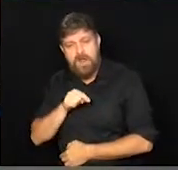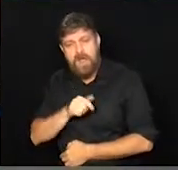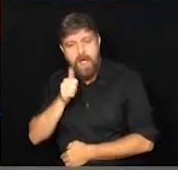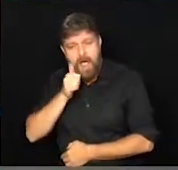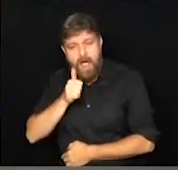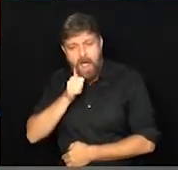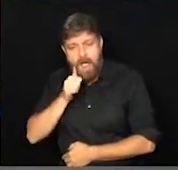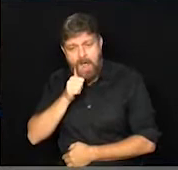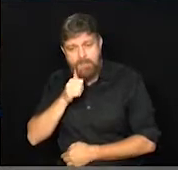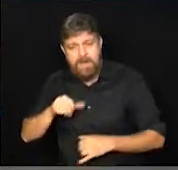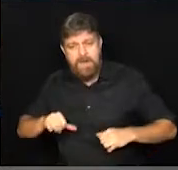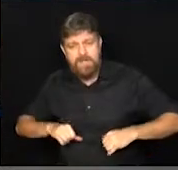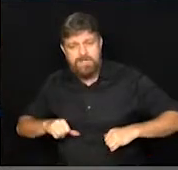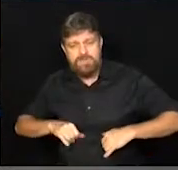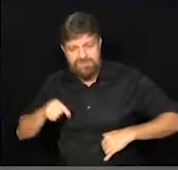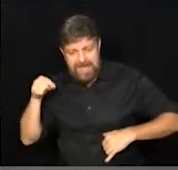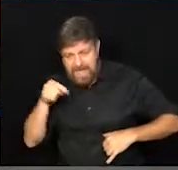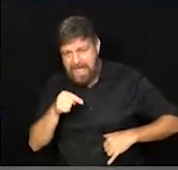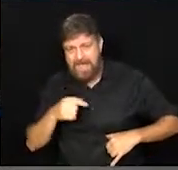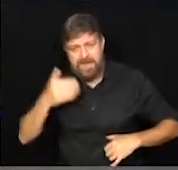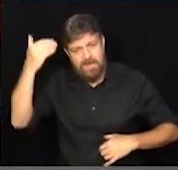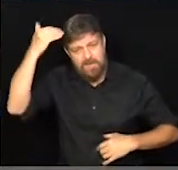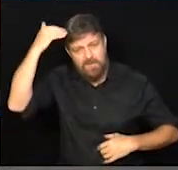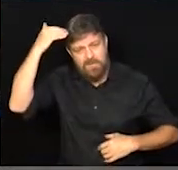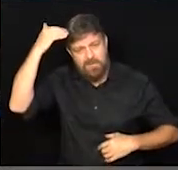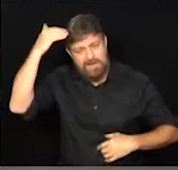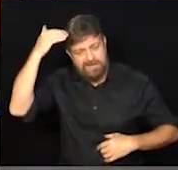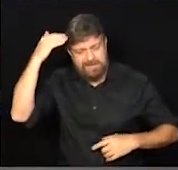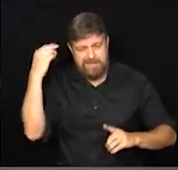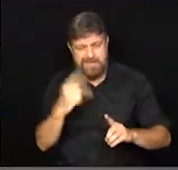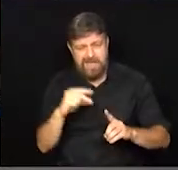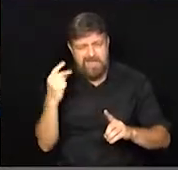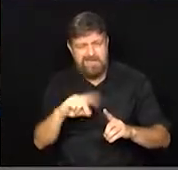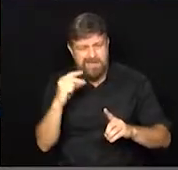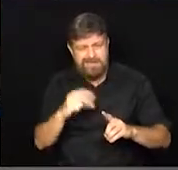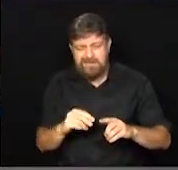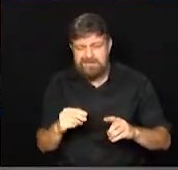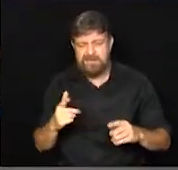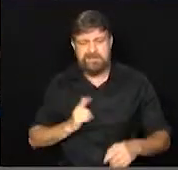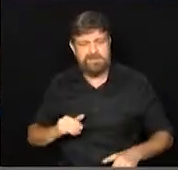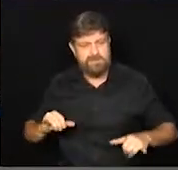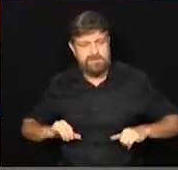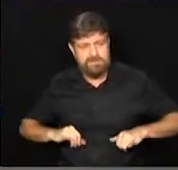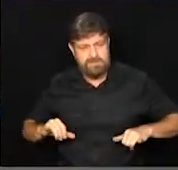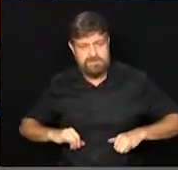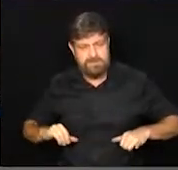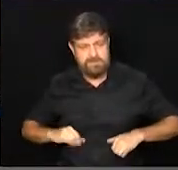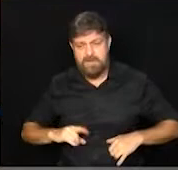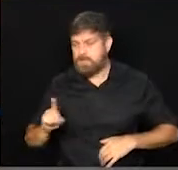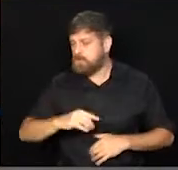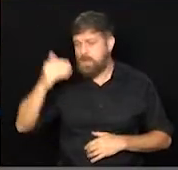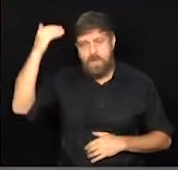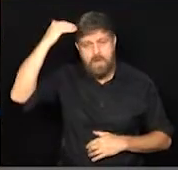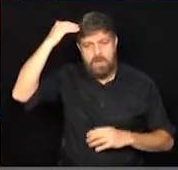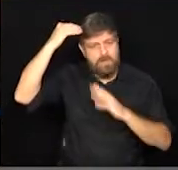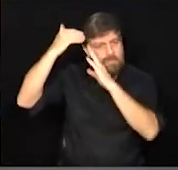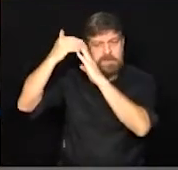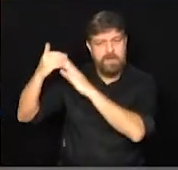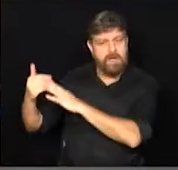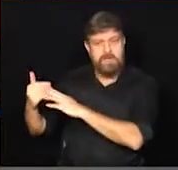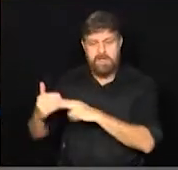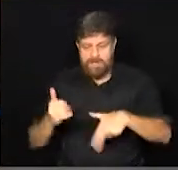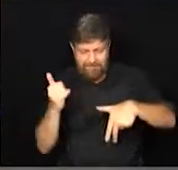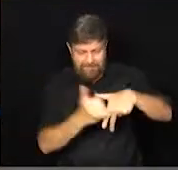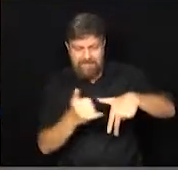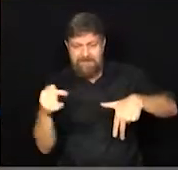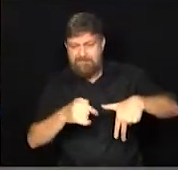responsável pela violência que ela está sofrendo. E é importante dizer que a culpa nunca é da vítima, a culpa